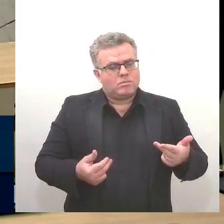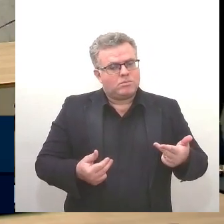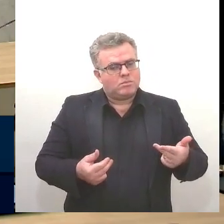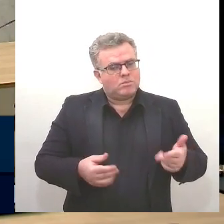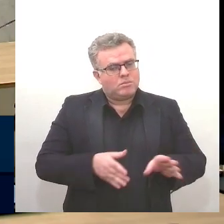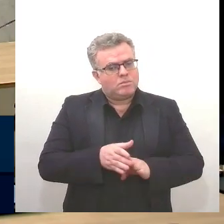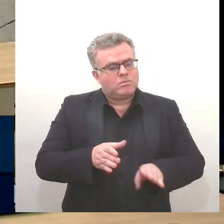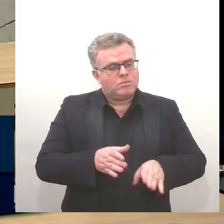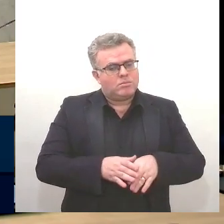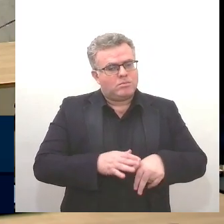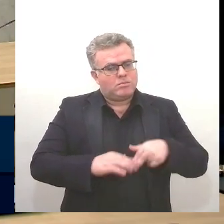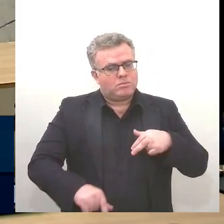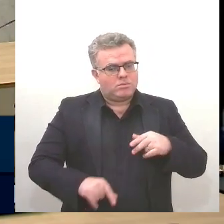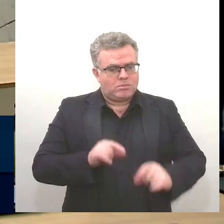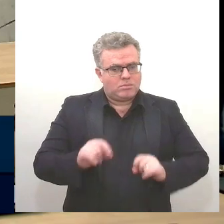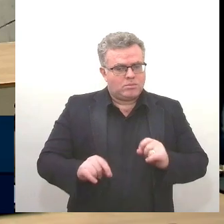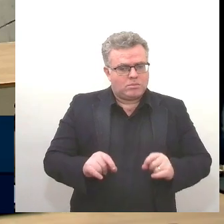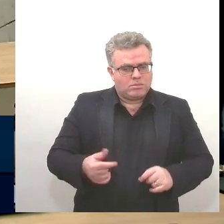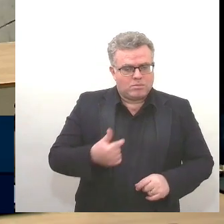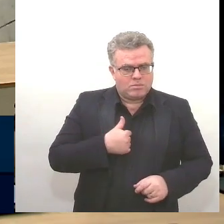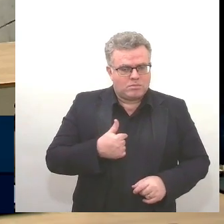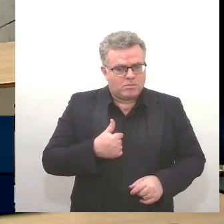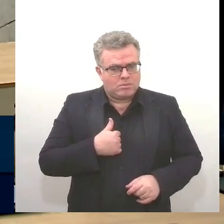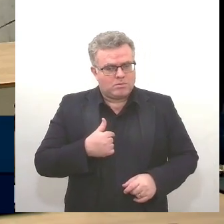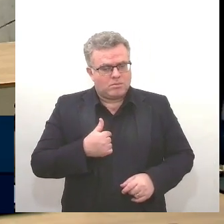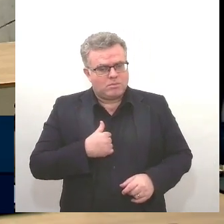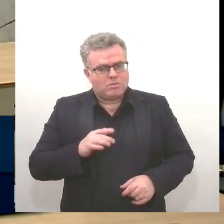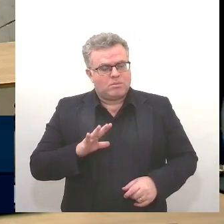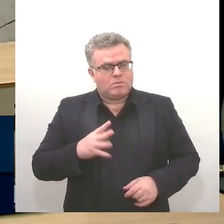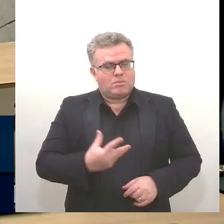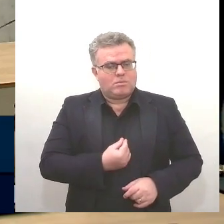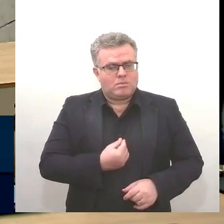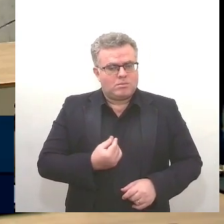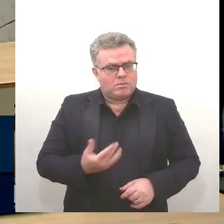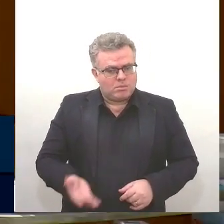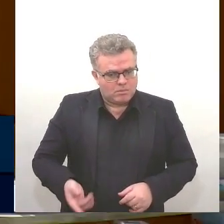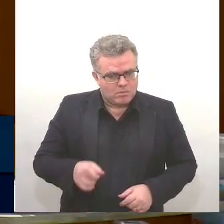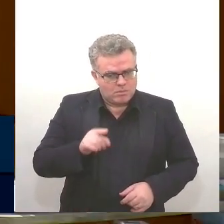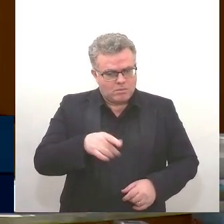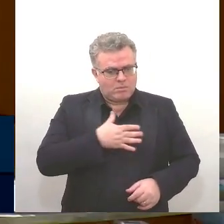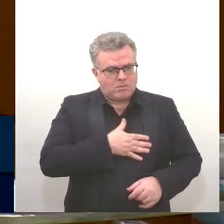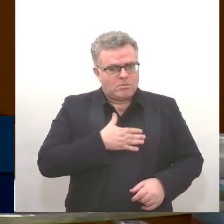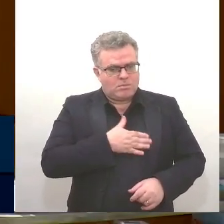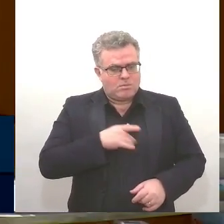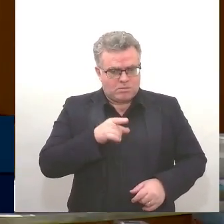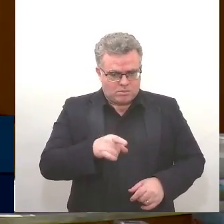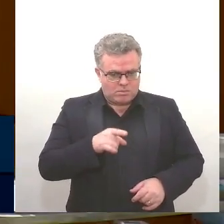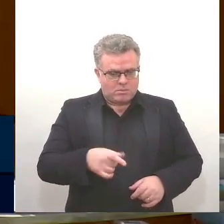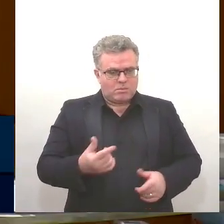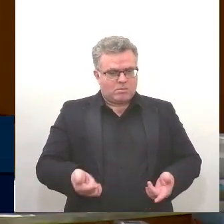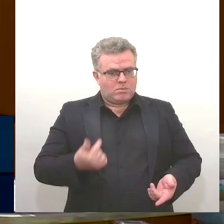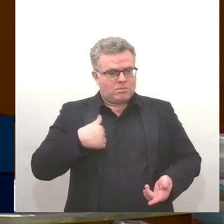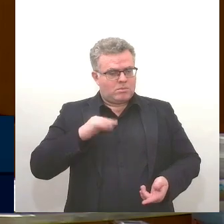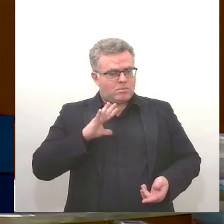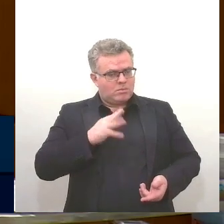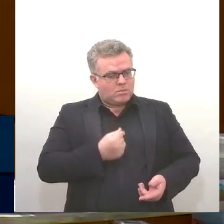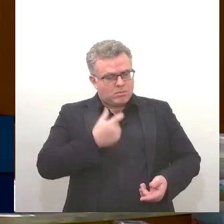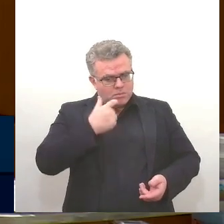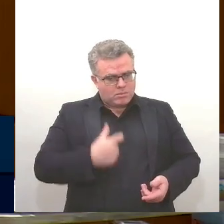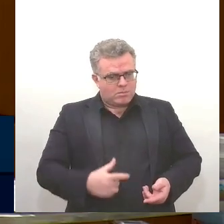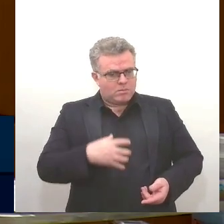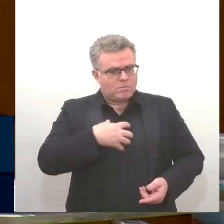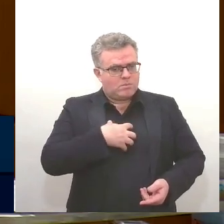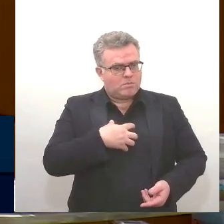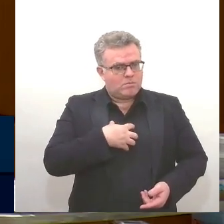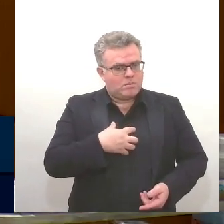não sou trans por para satisfazer o homem eu sou trans porque eu me sinto bem a partir dos padrões